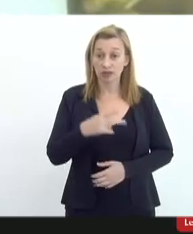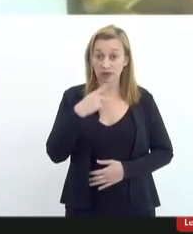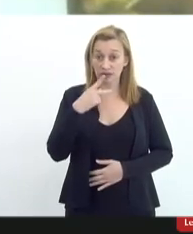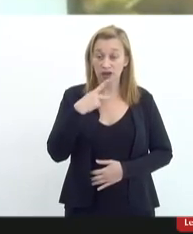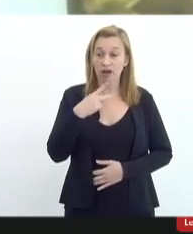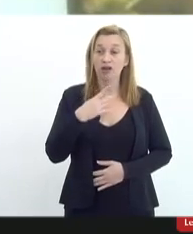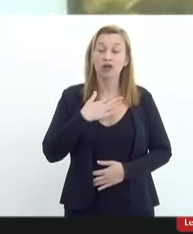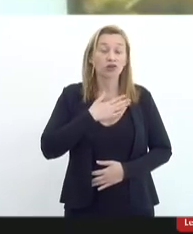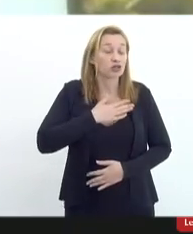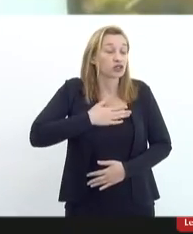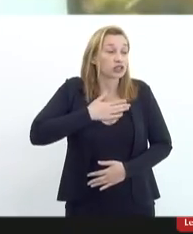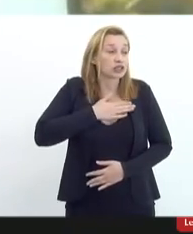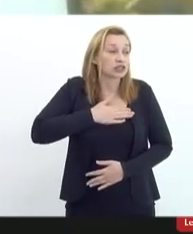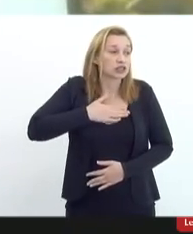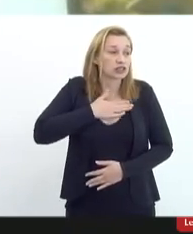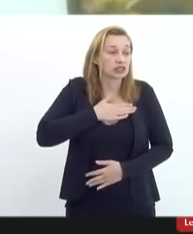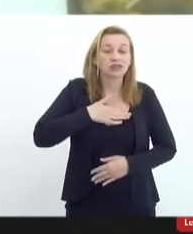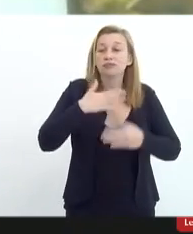gostaria de